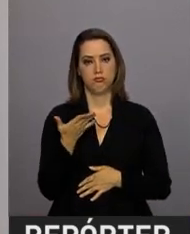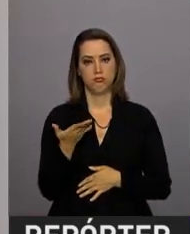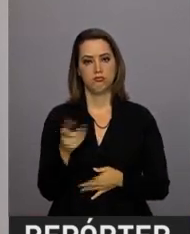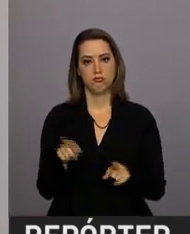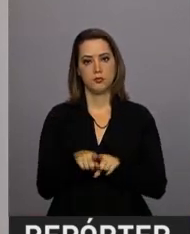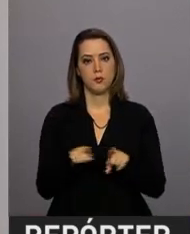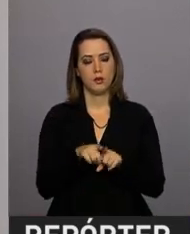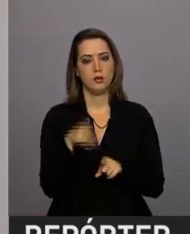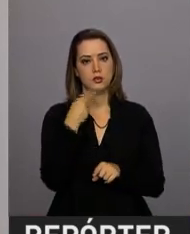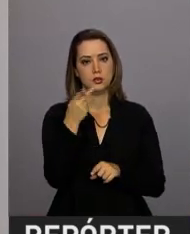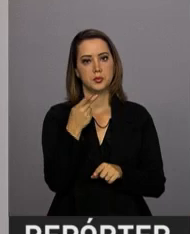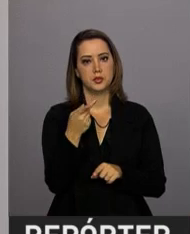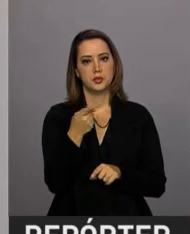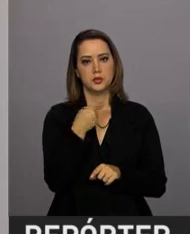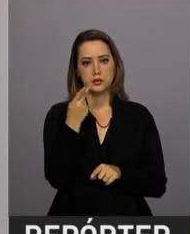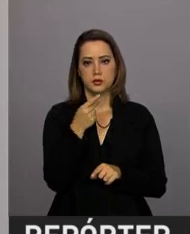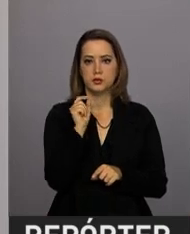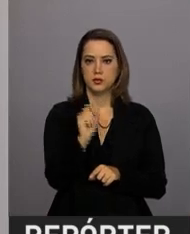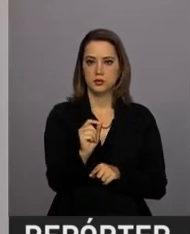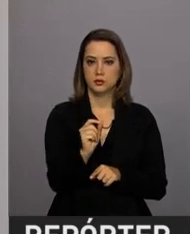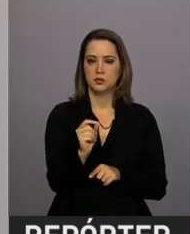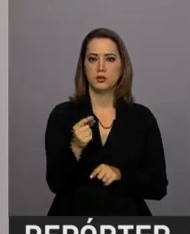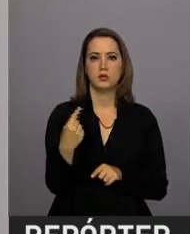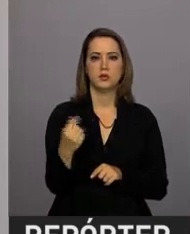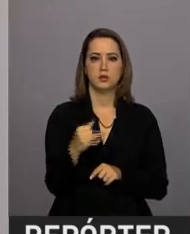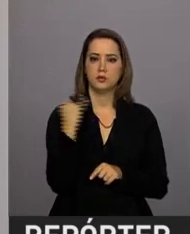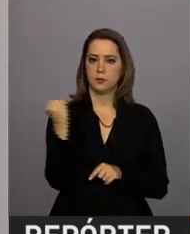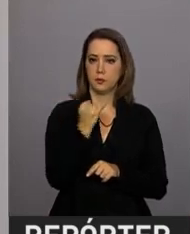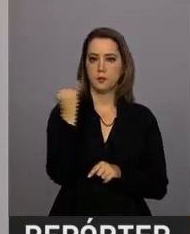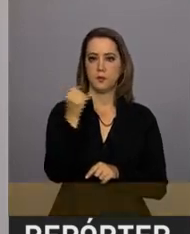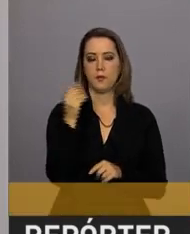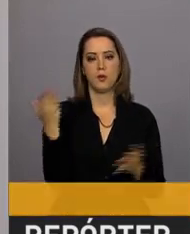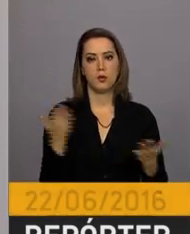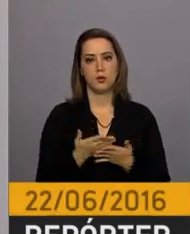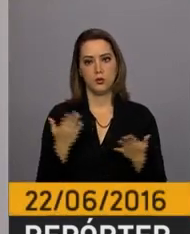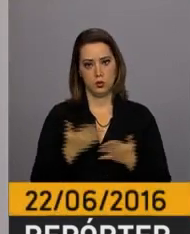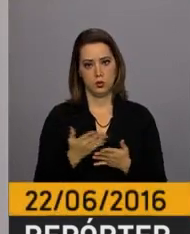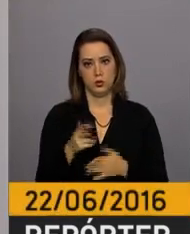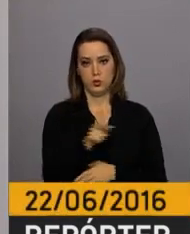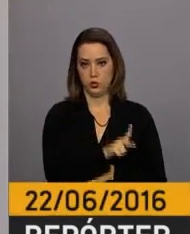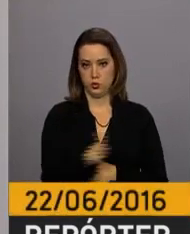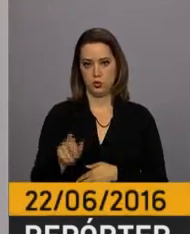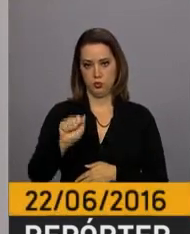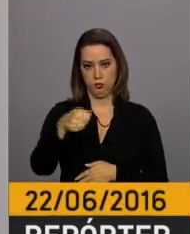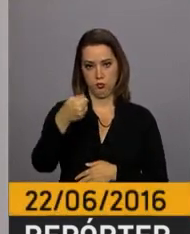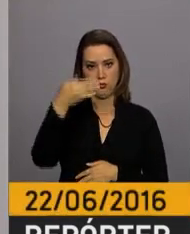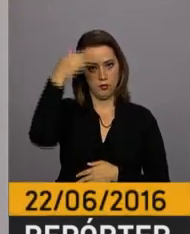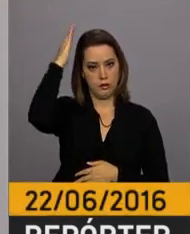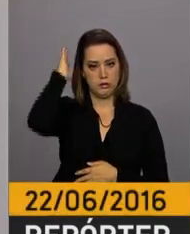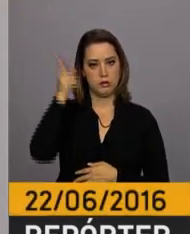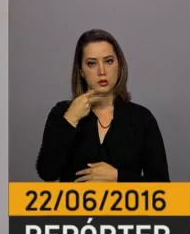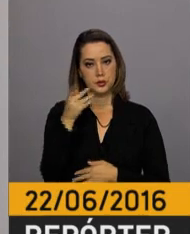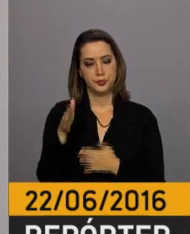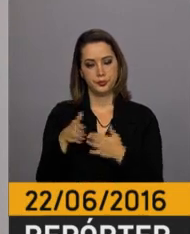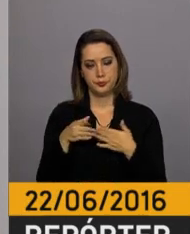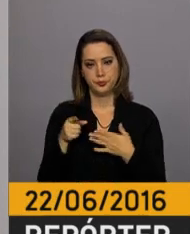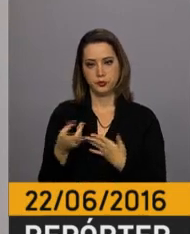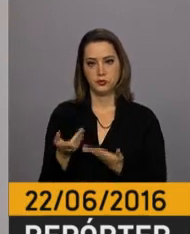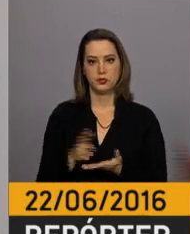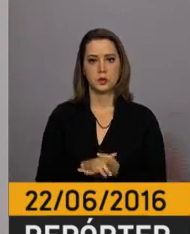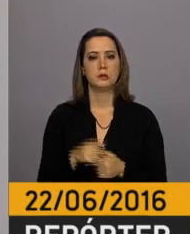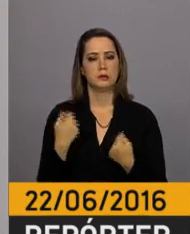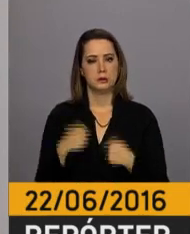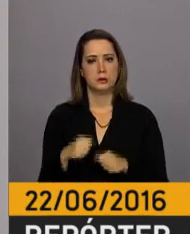ensejo também para mencionar uma iniciativa muito importante que foi determinada hoje pelo presidente Michel Temer que eu acho que eh